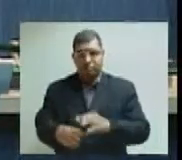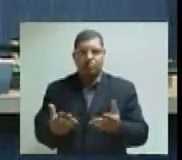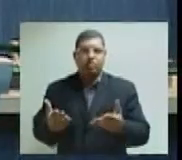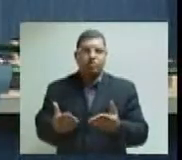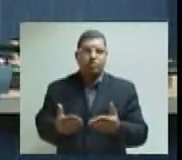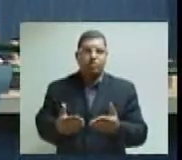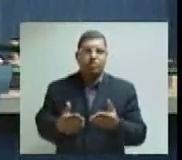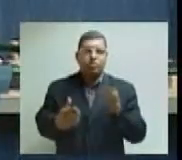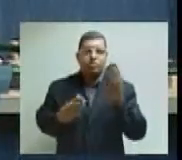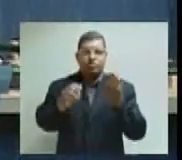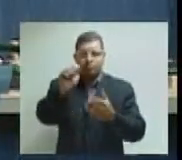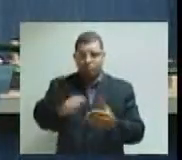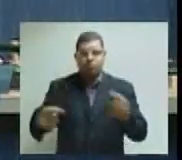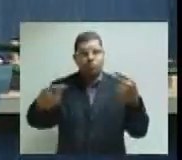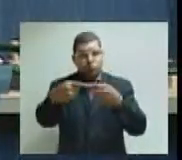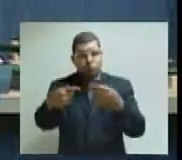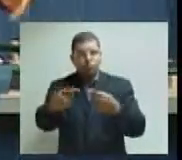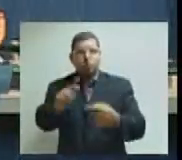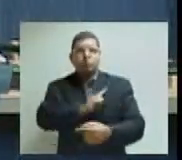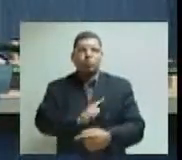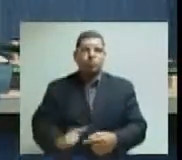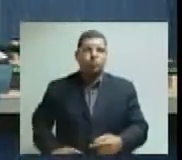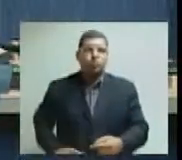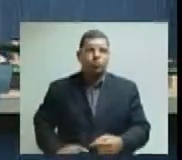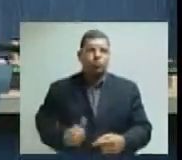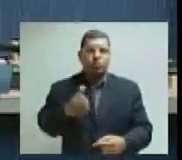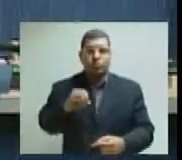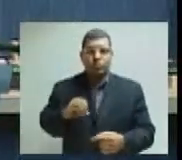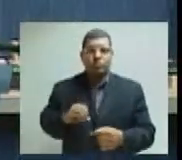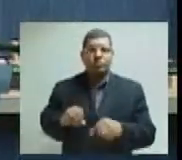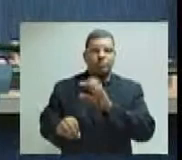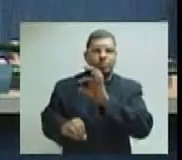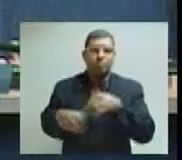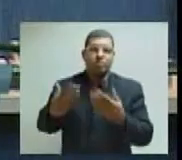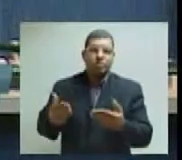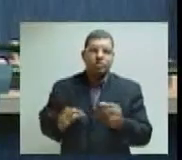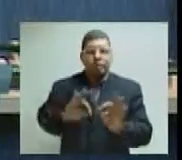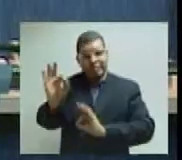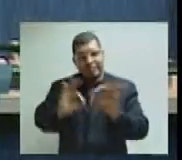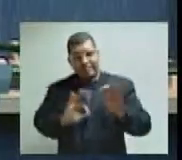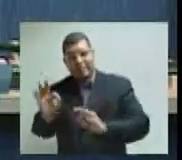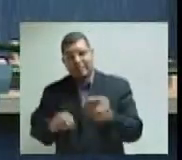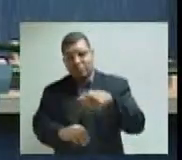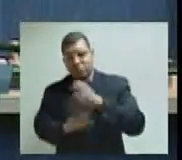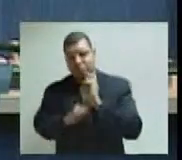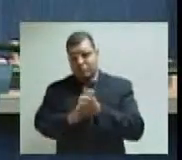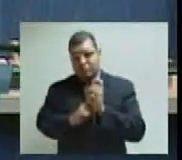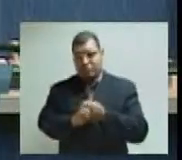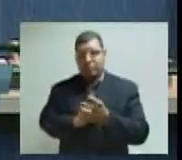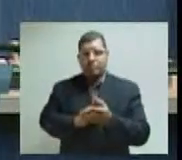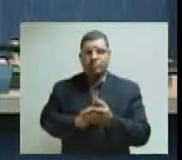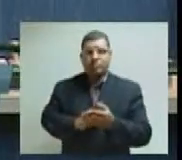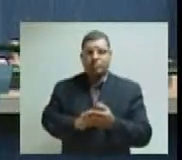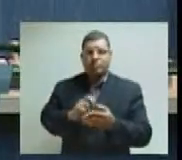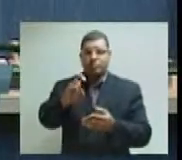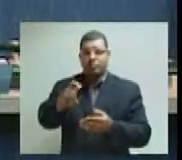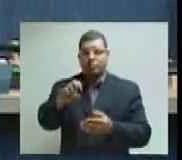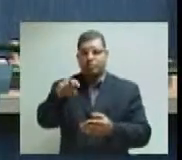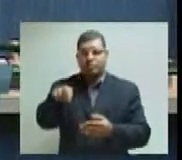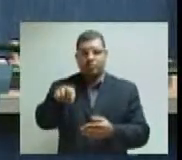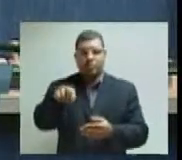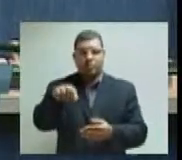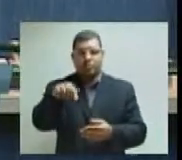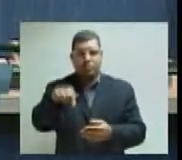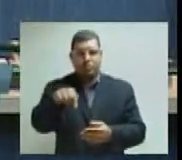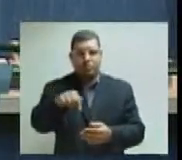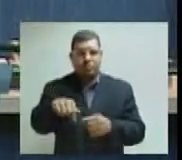cento sindicato concordou com o governador os dez porcento e o projeto estava nesta casa foi de